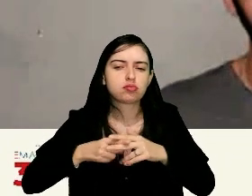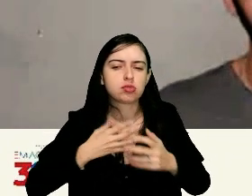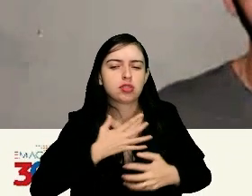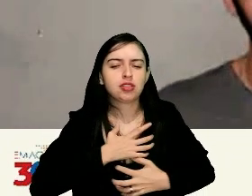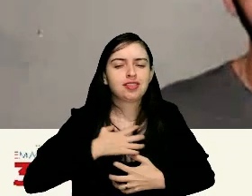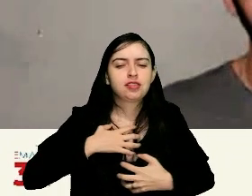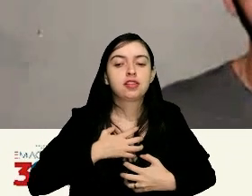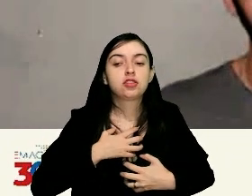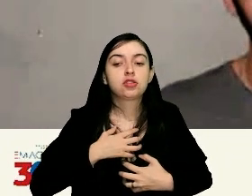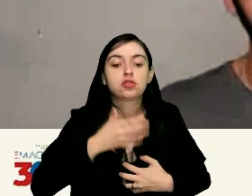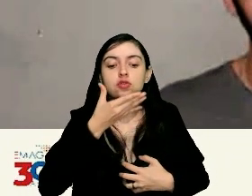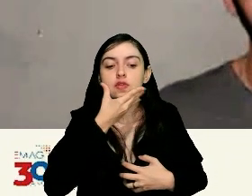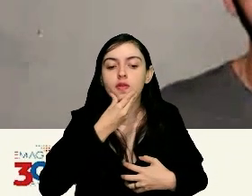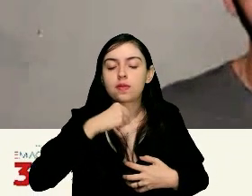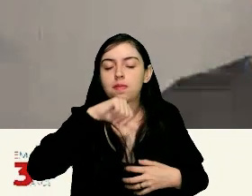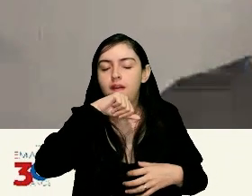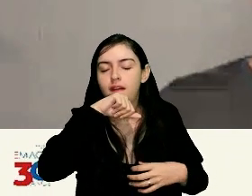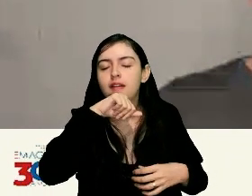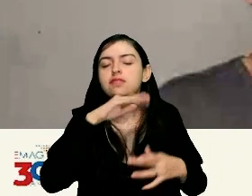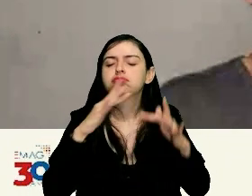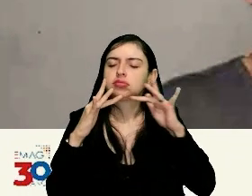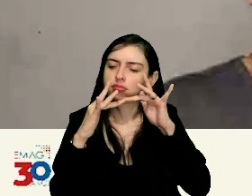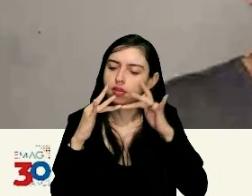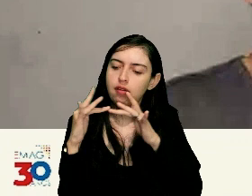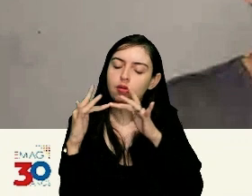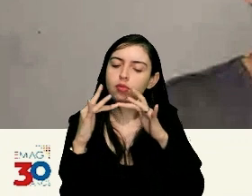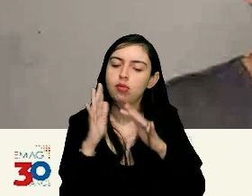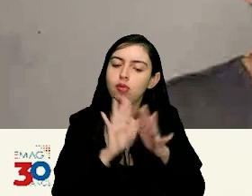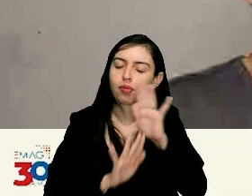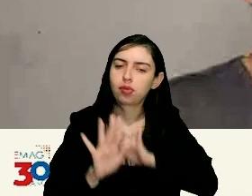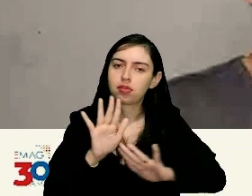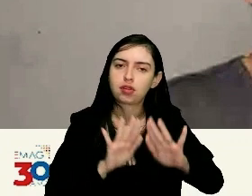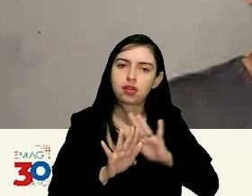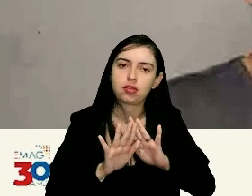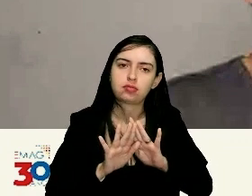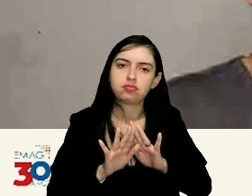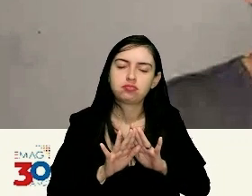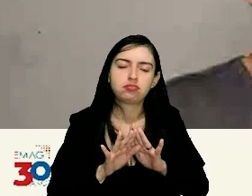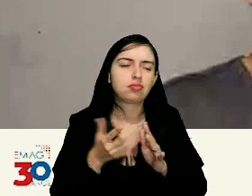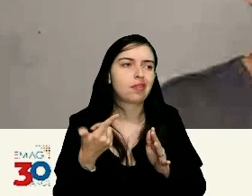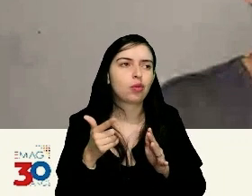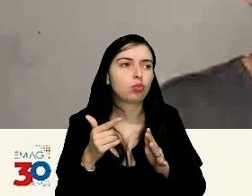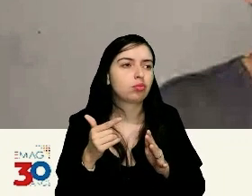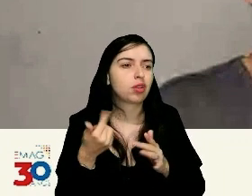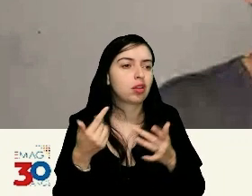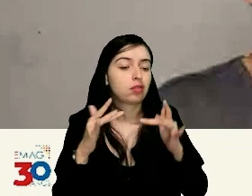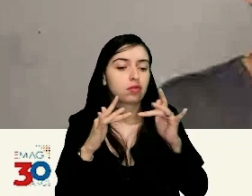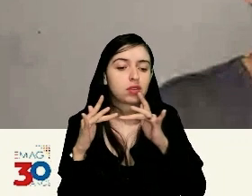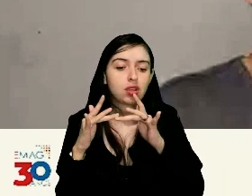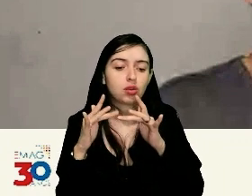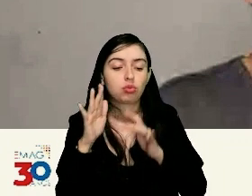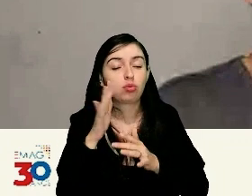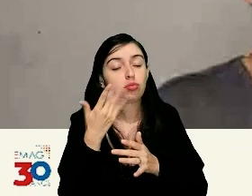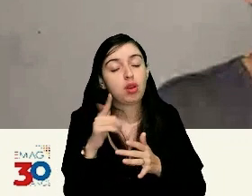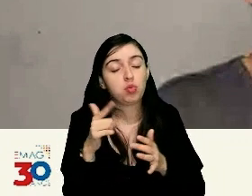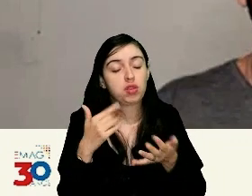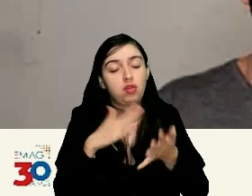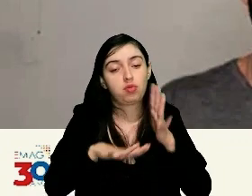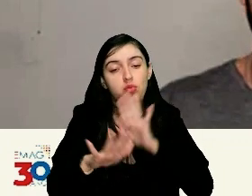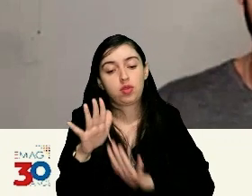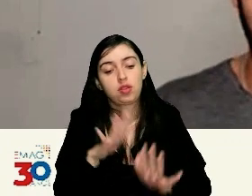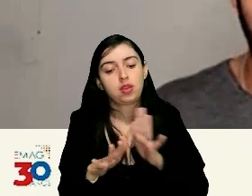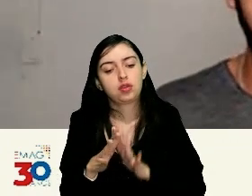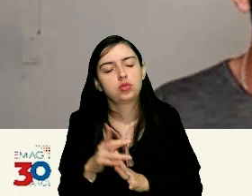vínculo. Consequentemente, ao cuidado. Porque não existe vínculo sem cuidado, meus amigos. Outro dia eu